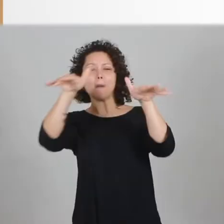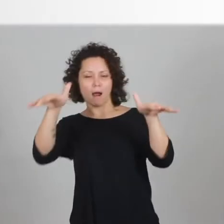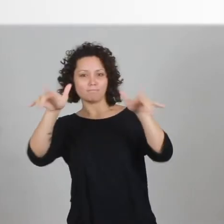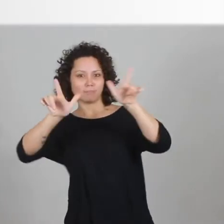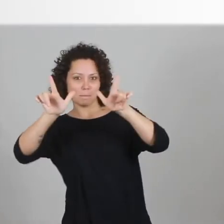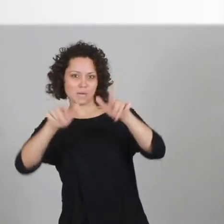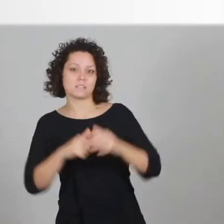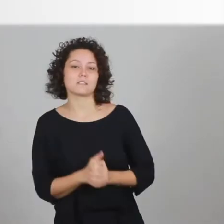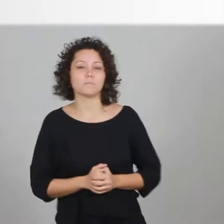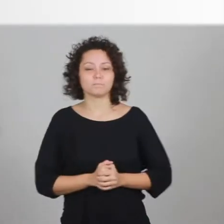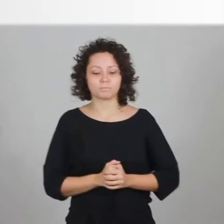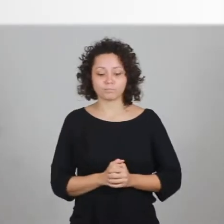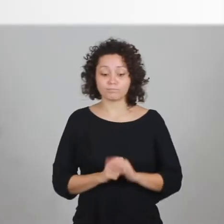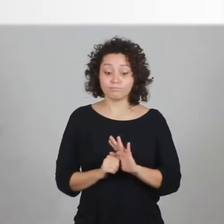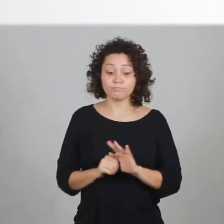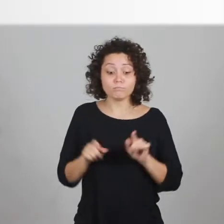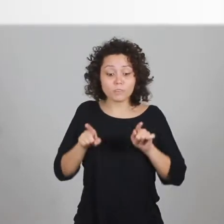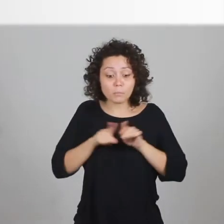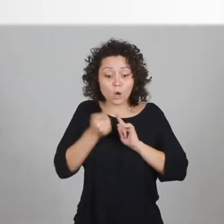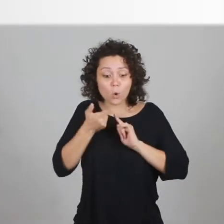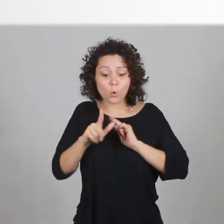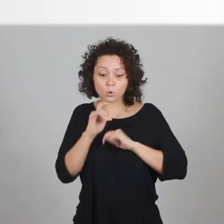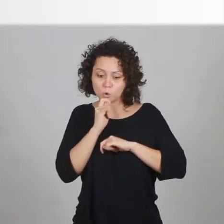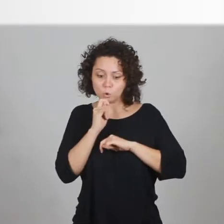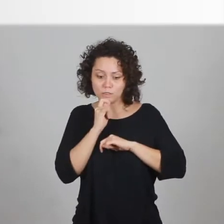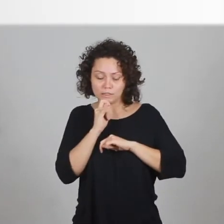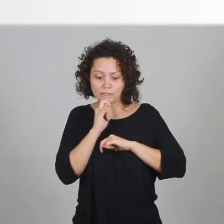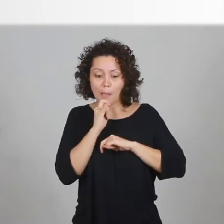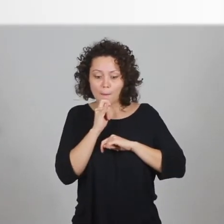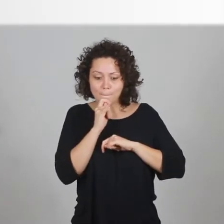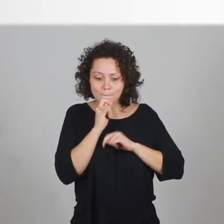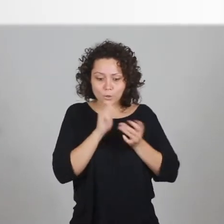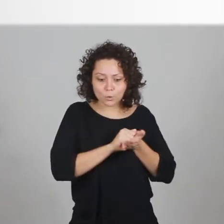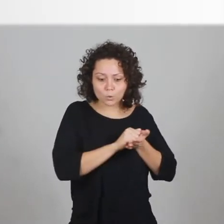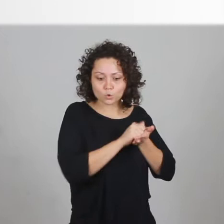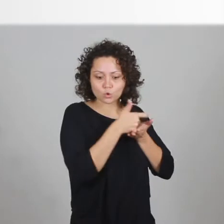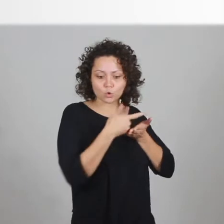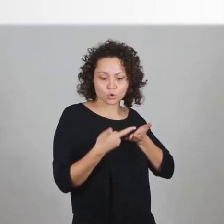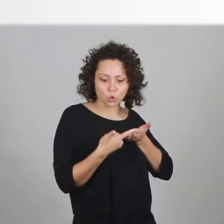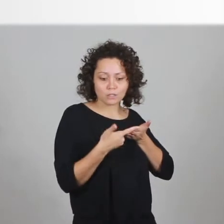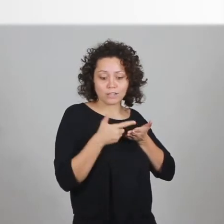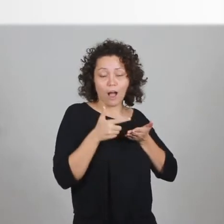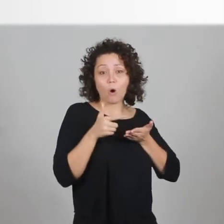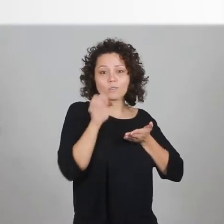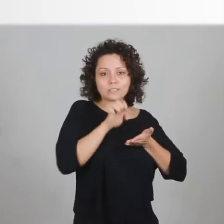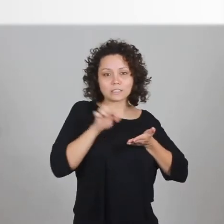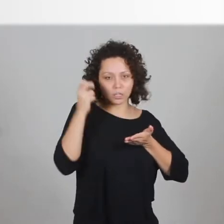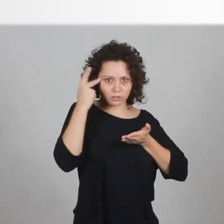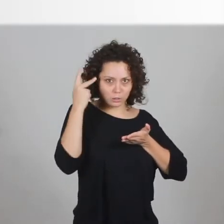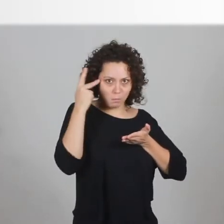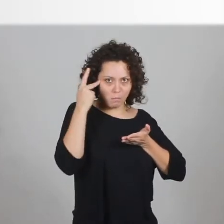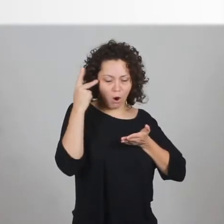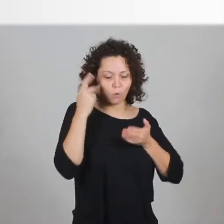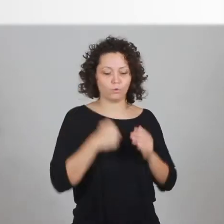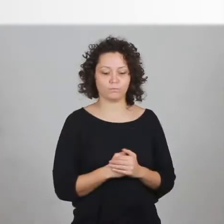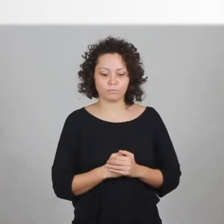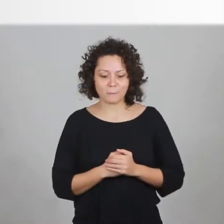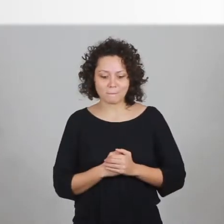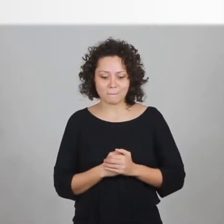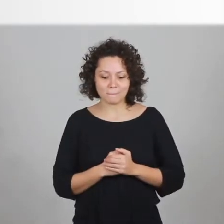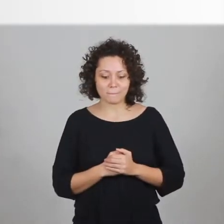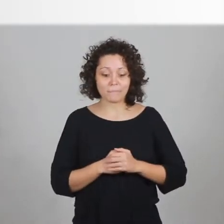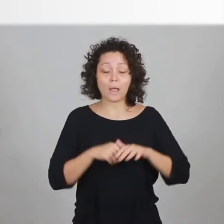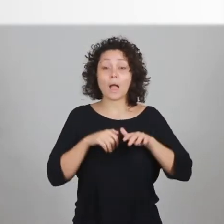aqui também eu trouxe um outro exemplo na imagem, é uma matéria do Estado de São Paulo, do jornal Estado de São Paulo, sobre a mobilização, né,